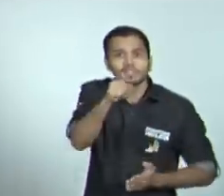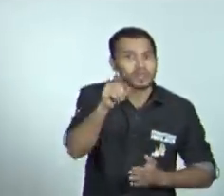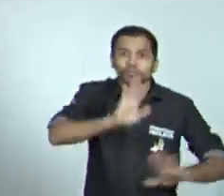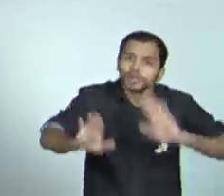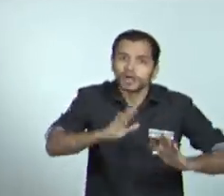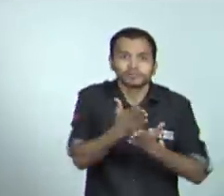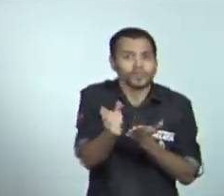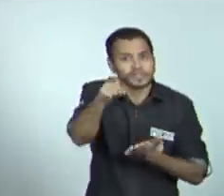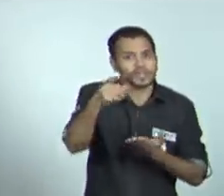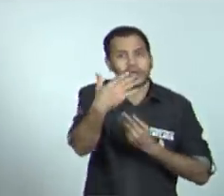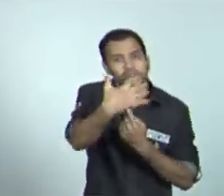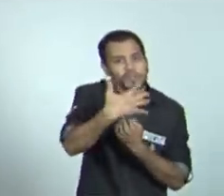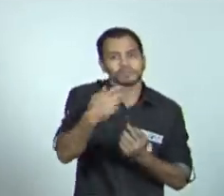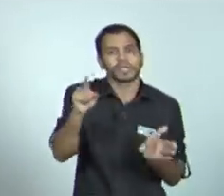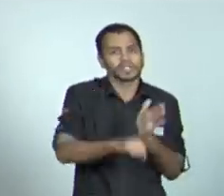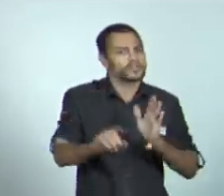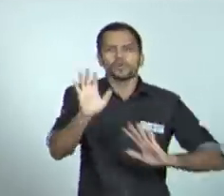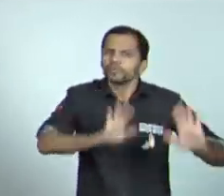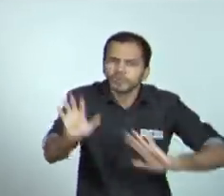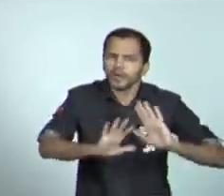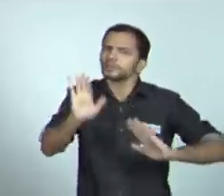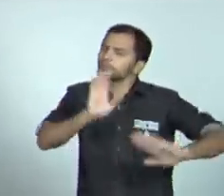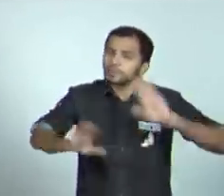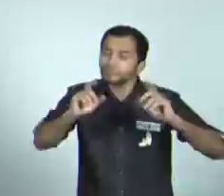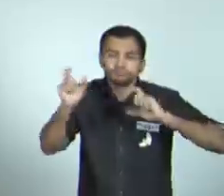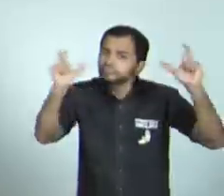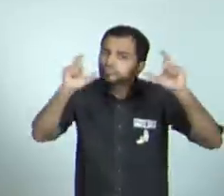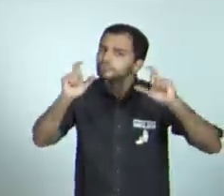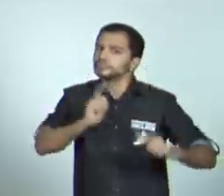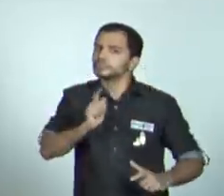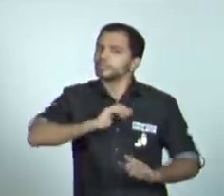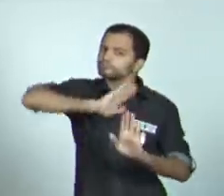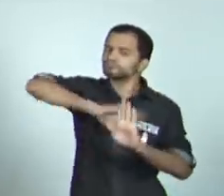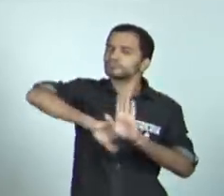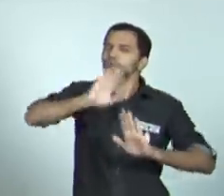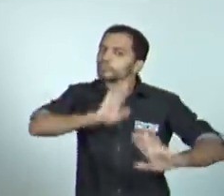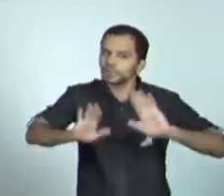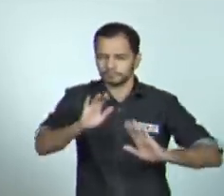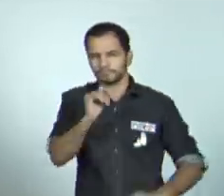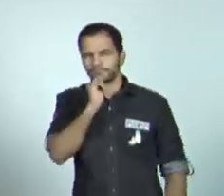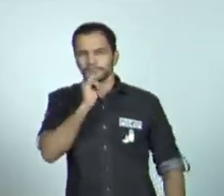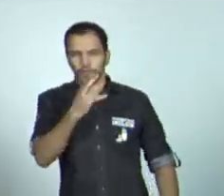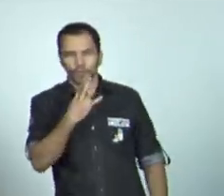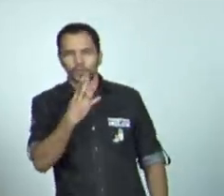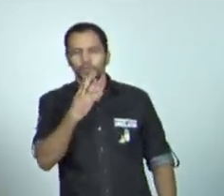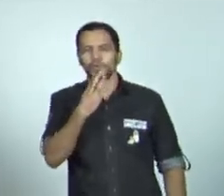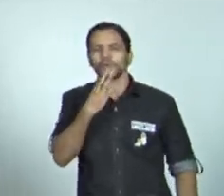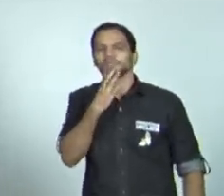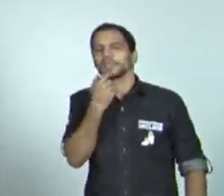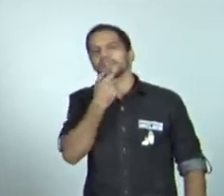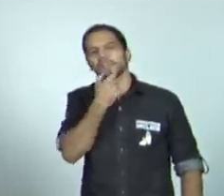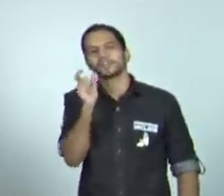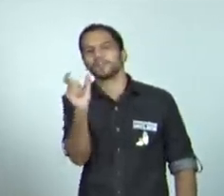abra o olho o cuidado com essas ameaças disfarçadas existe uma coisa chamada mais de sete